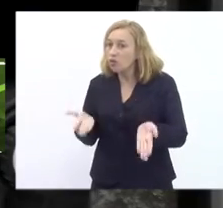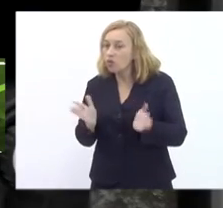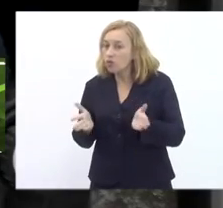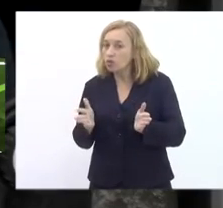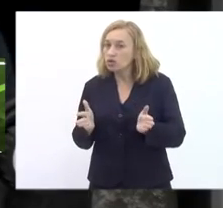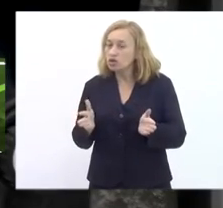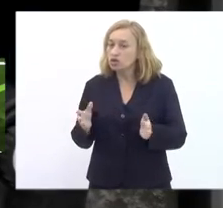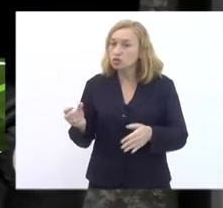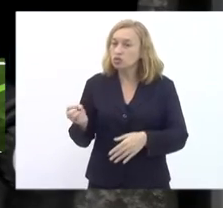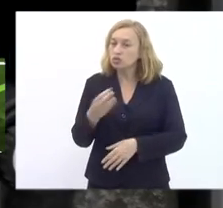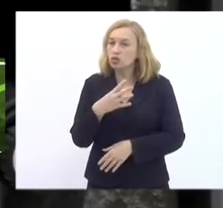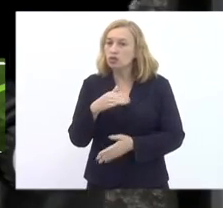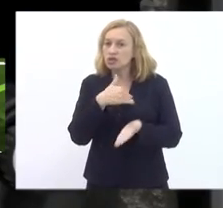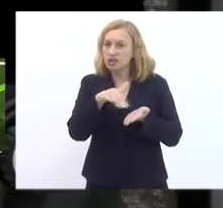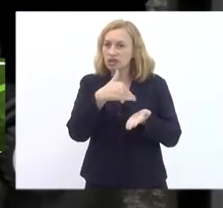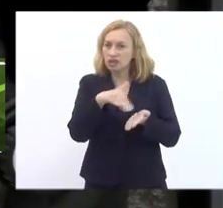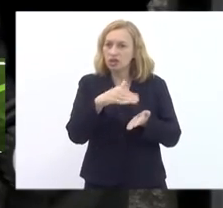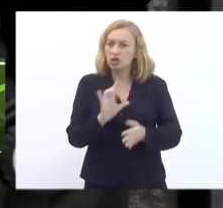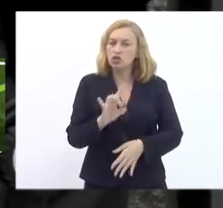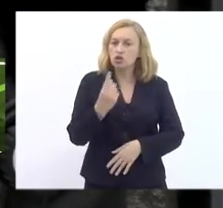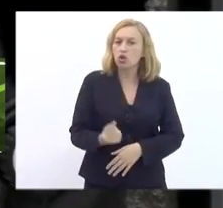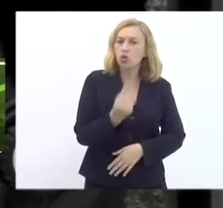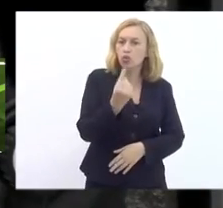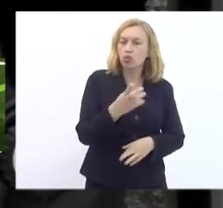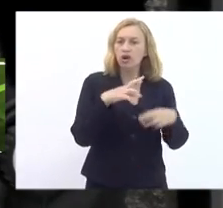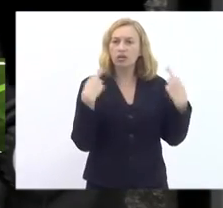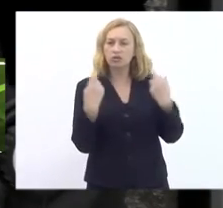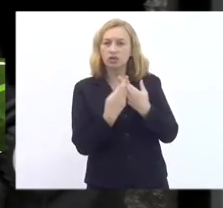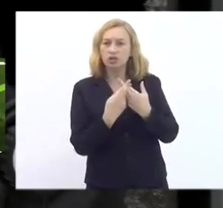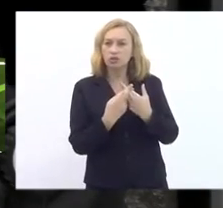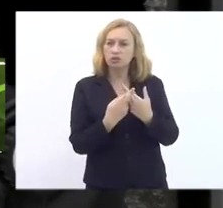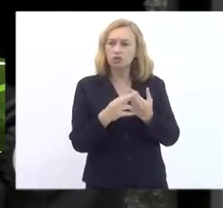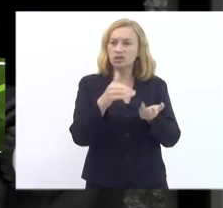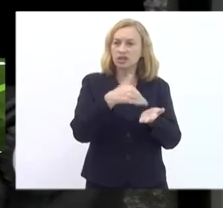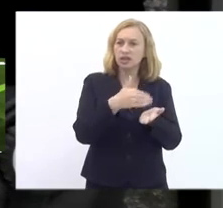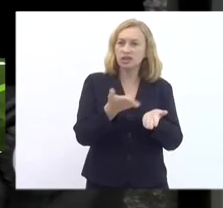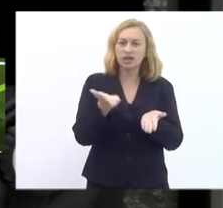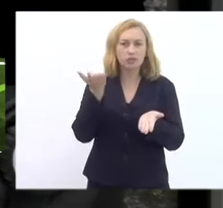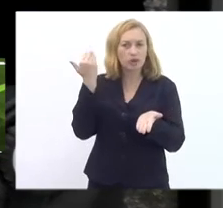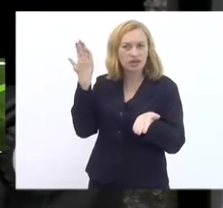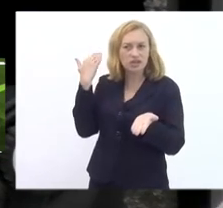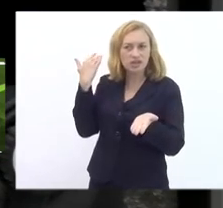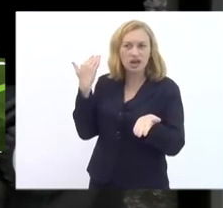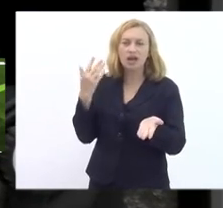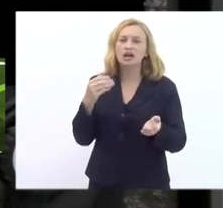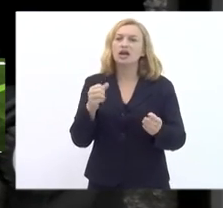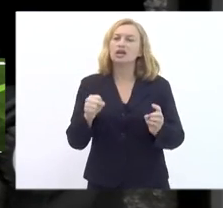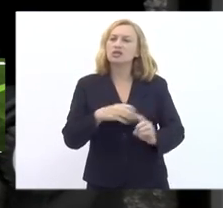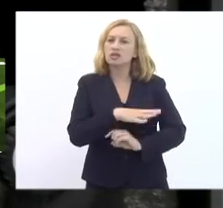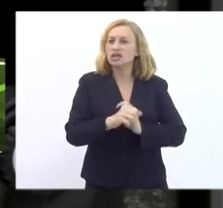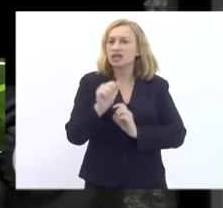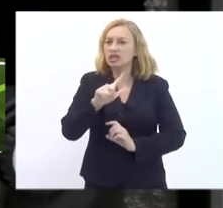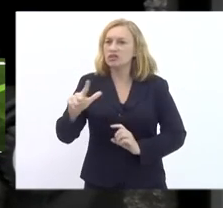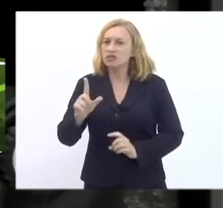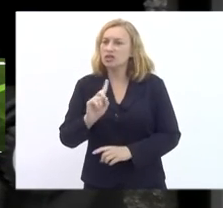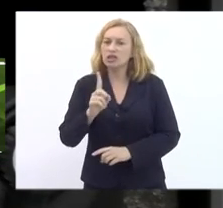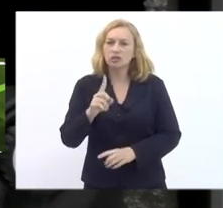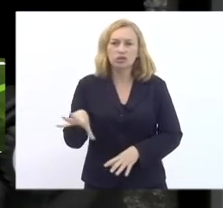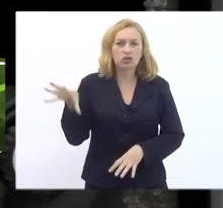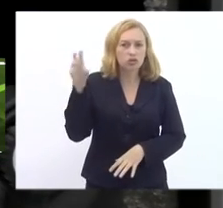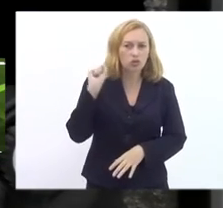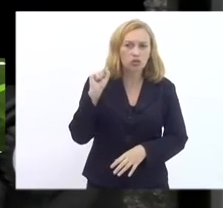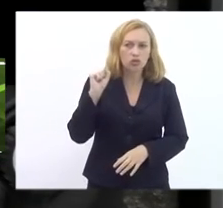reunião na gestão do secretário anterior. Então, a sociedade civil não está sendo ouvida